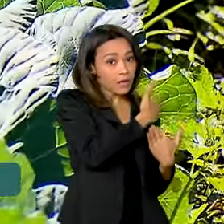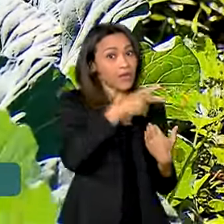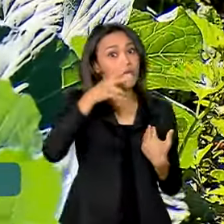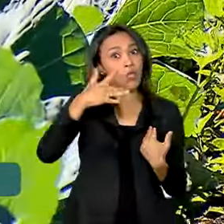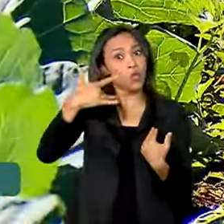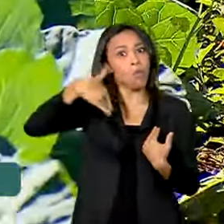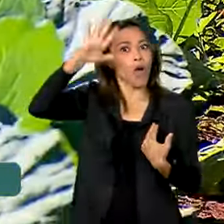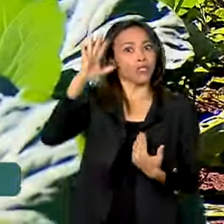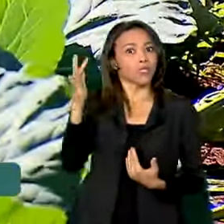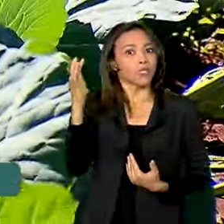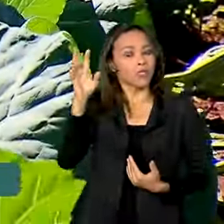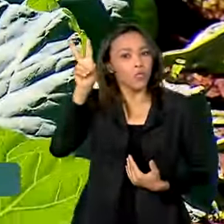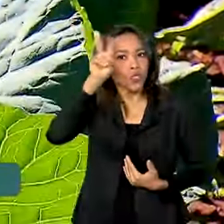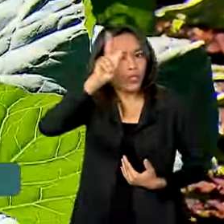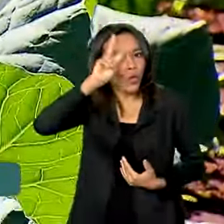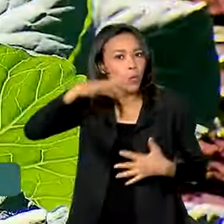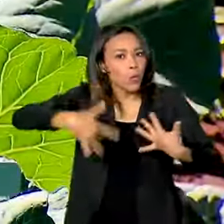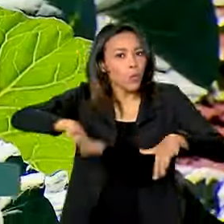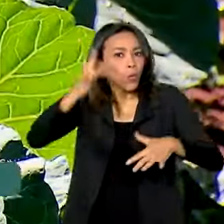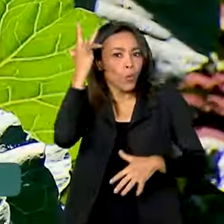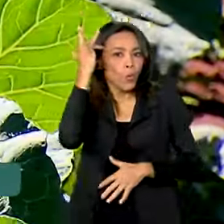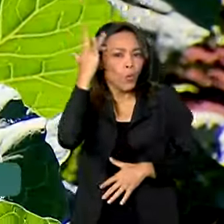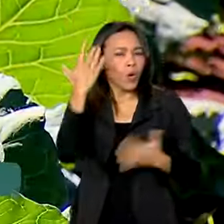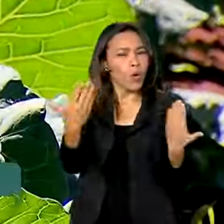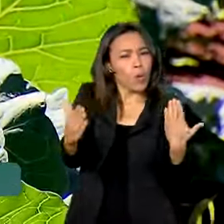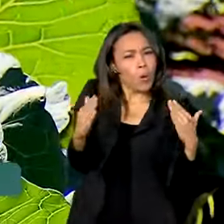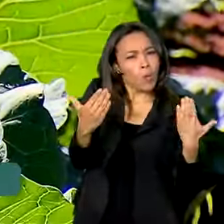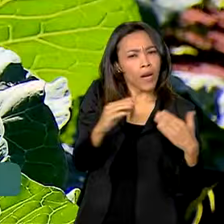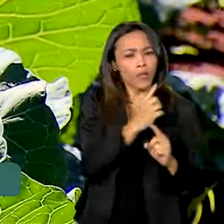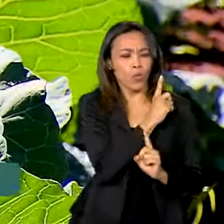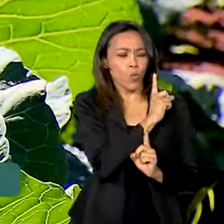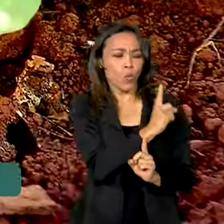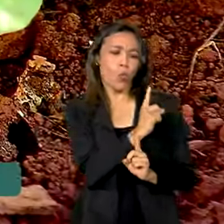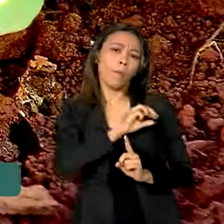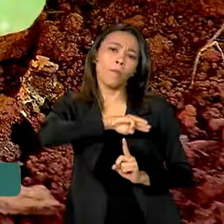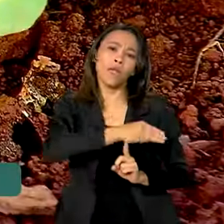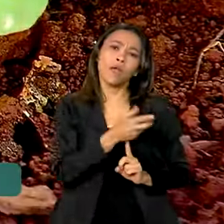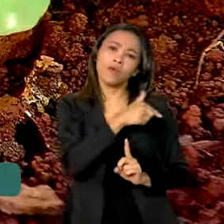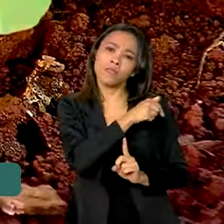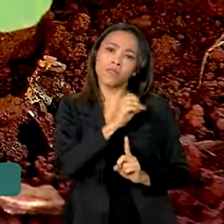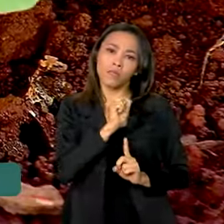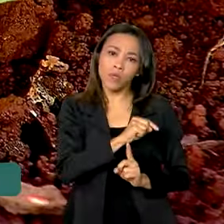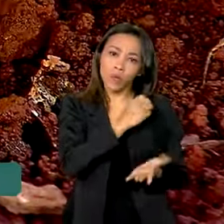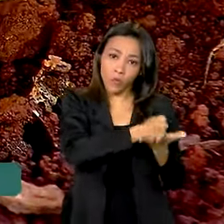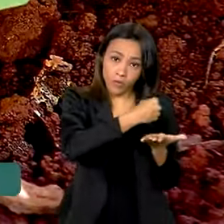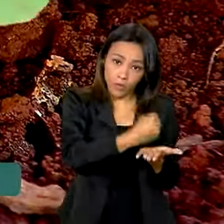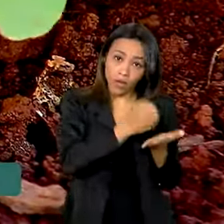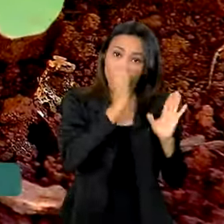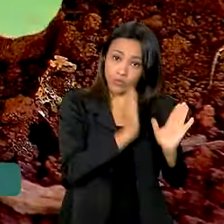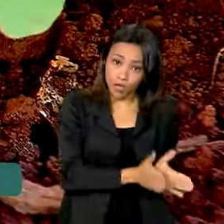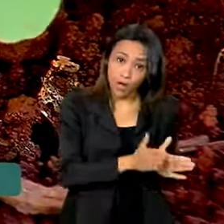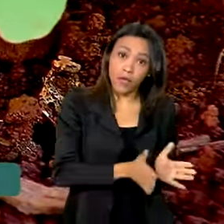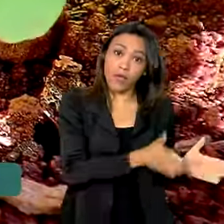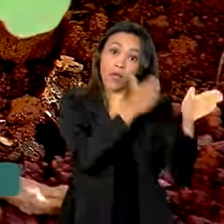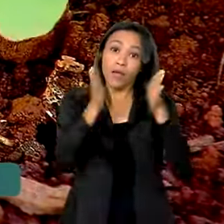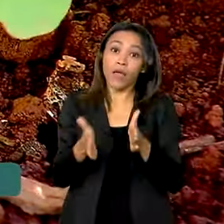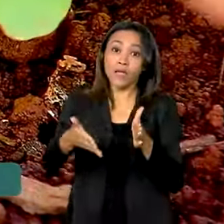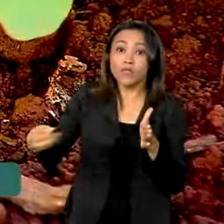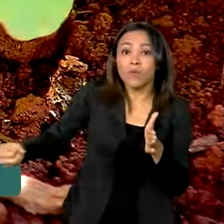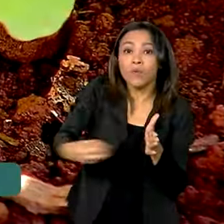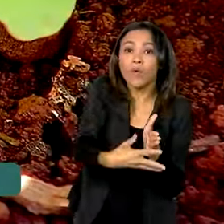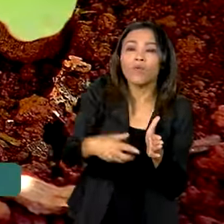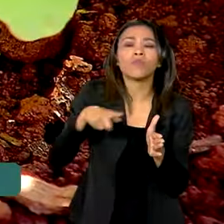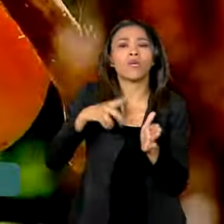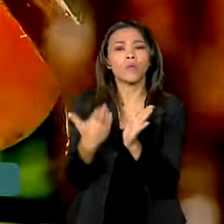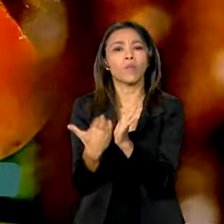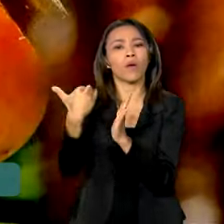histórica. Em relação à safra anterior, que contou com 1 milhão e 700 mil contratos celebrados, a nova safra apresenta